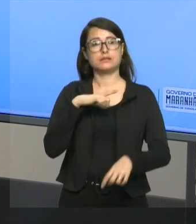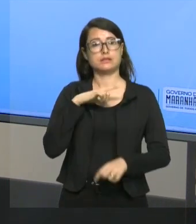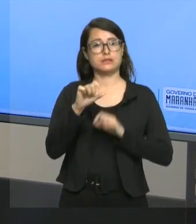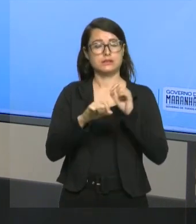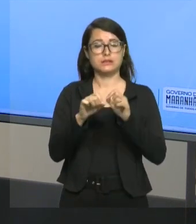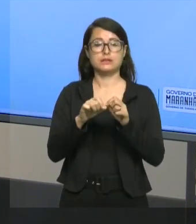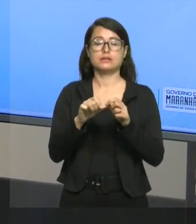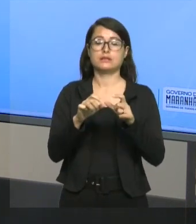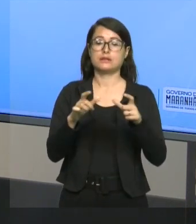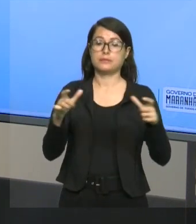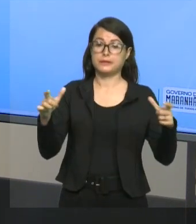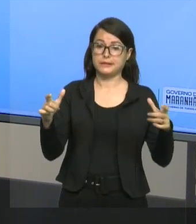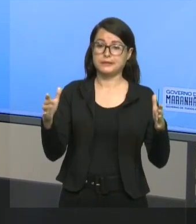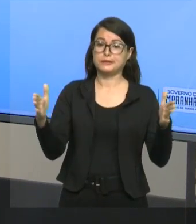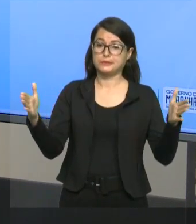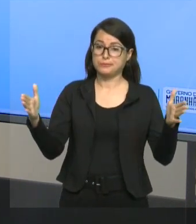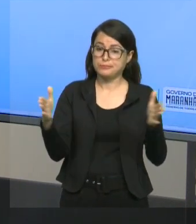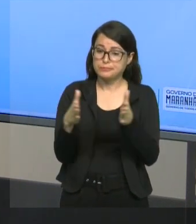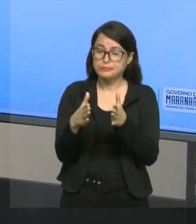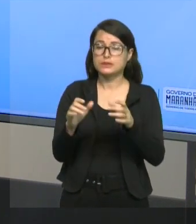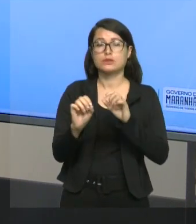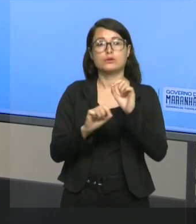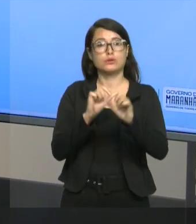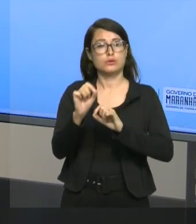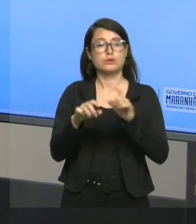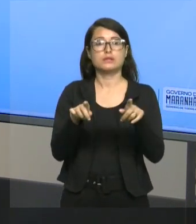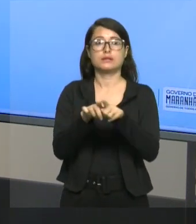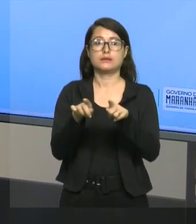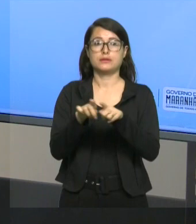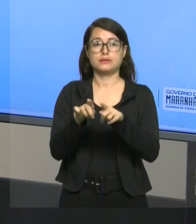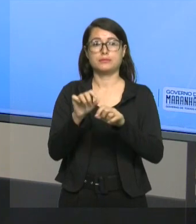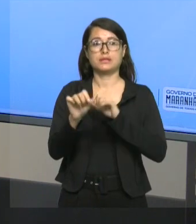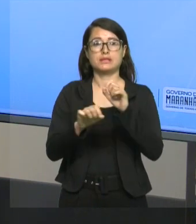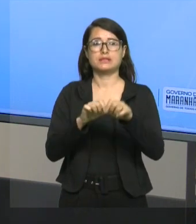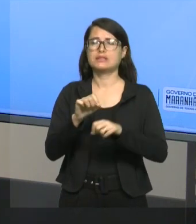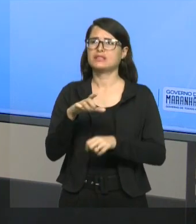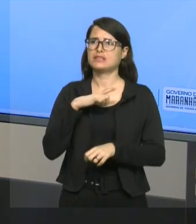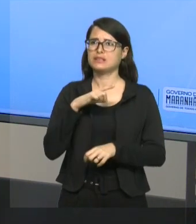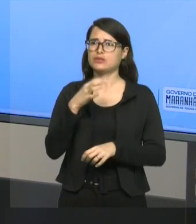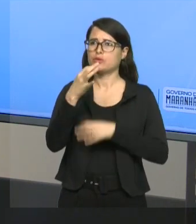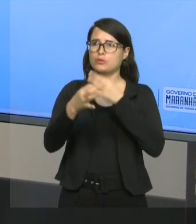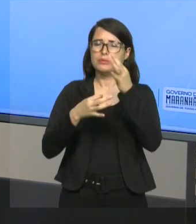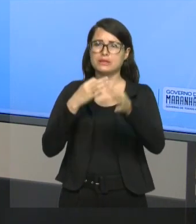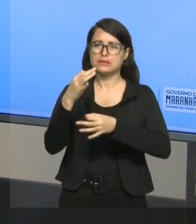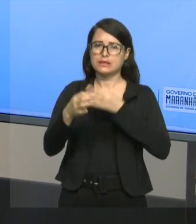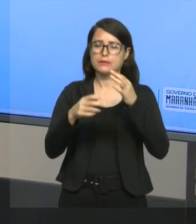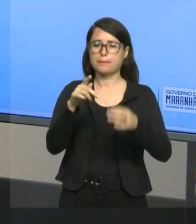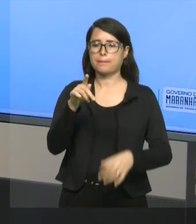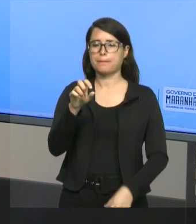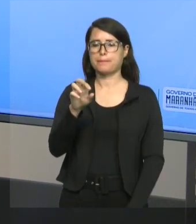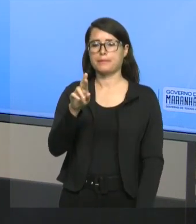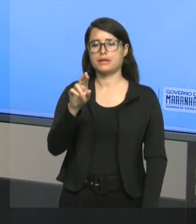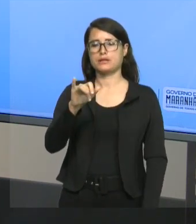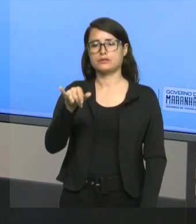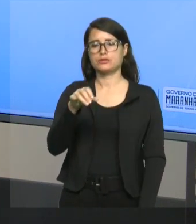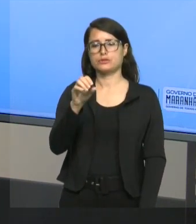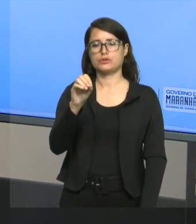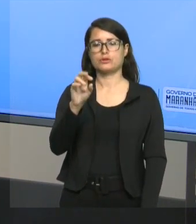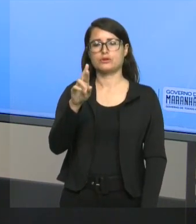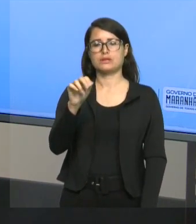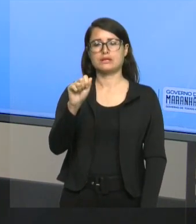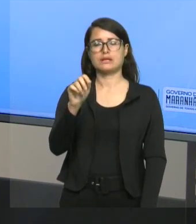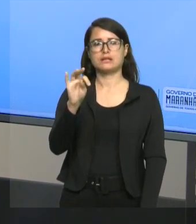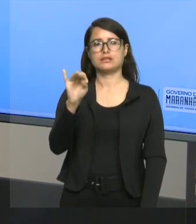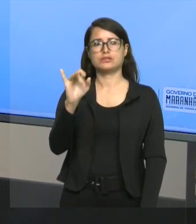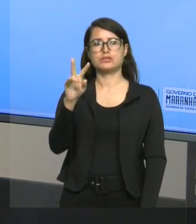indicar tamanho, para fazer um comentário pejorativo. Às vezes você pode dizer assim, ah, ele mora